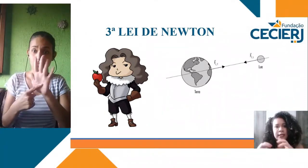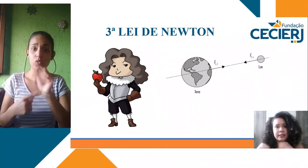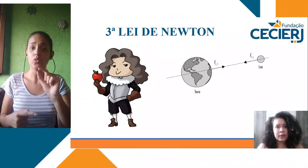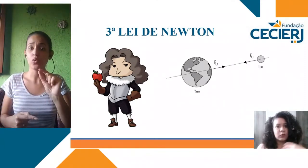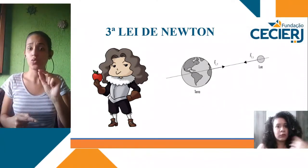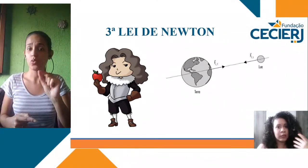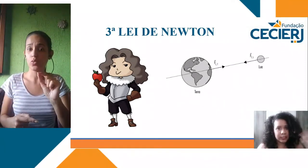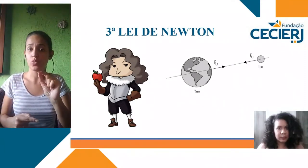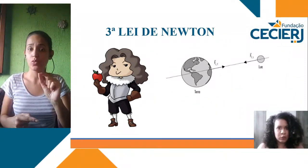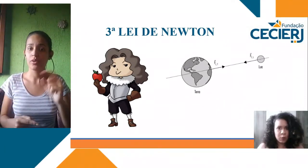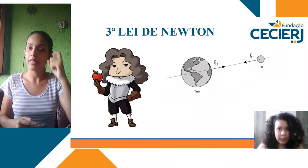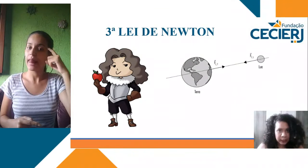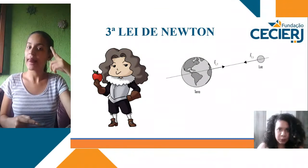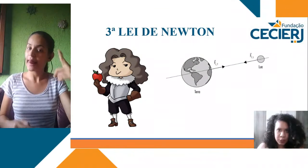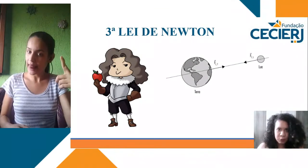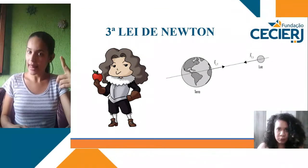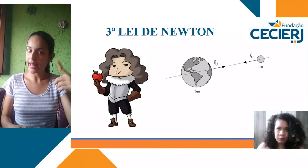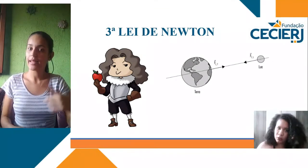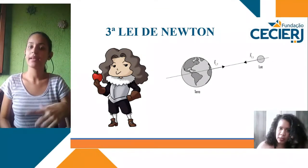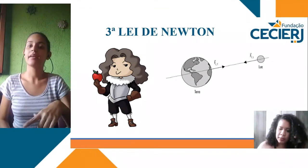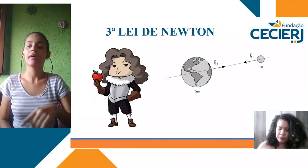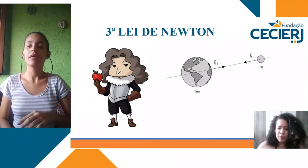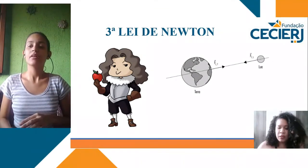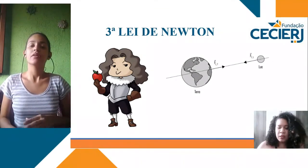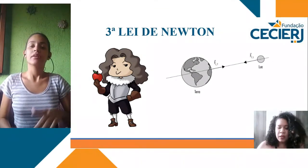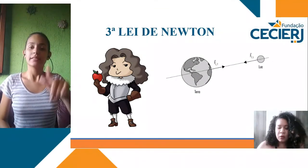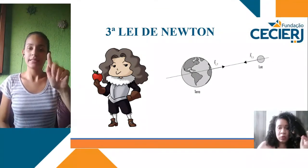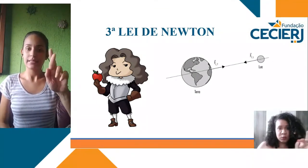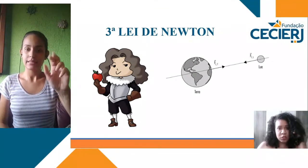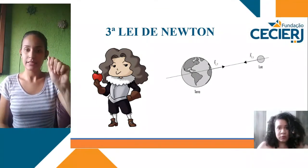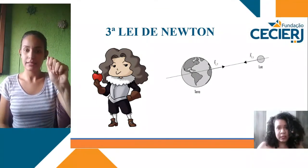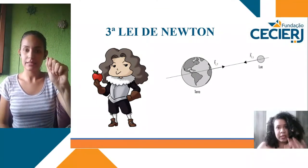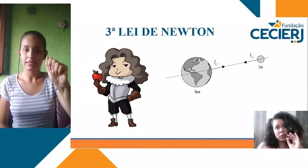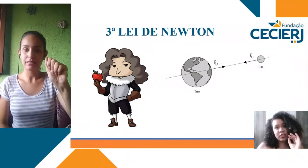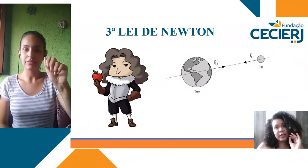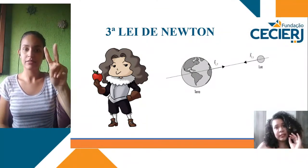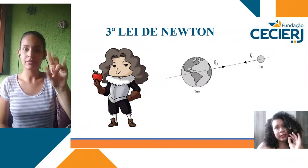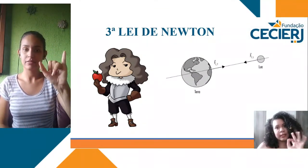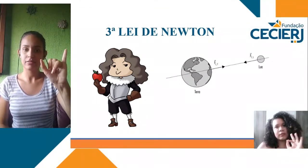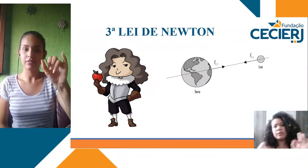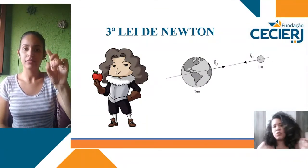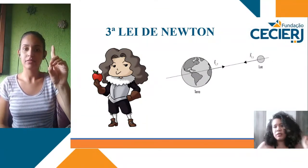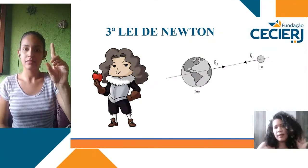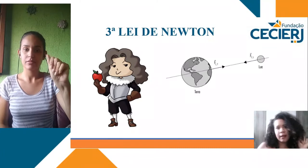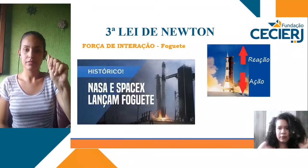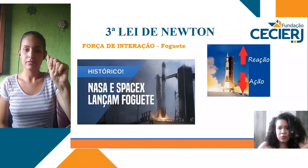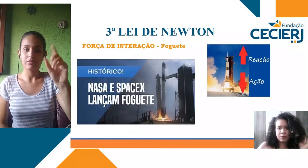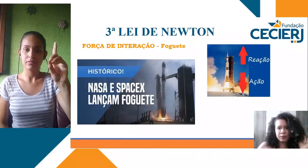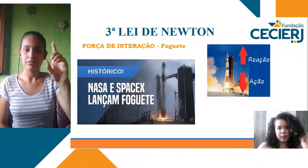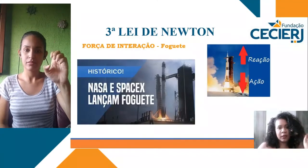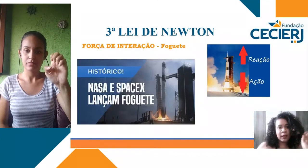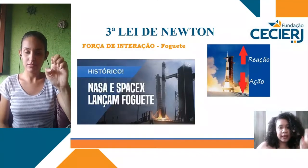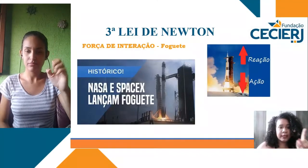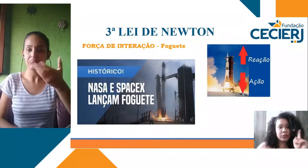da interação que foi exatamente formulada por Newton, ok? O nosso objetivo aqui é mostrar essa interação que existe entre